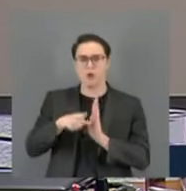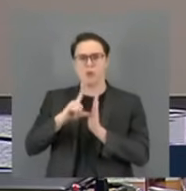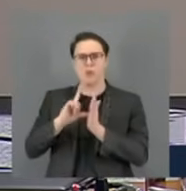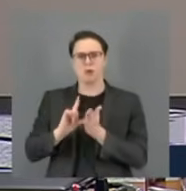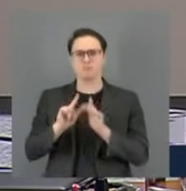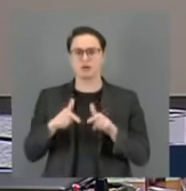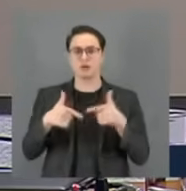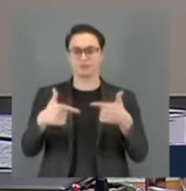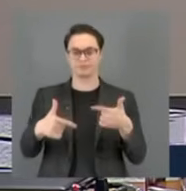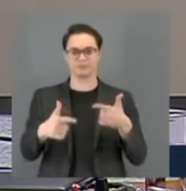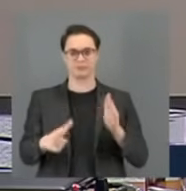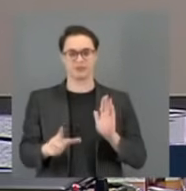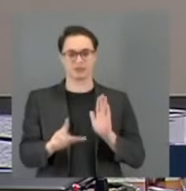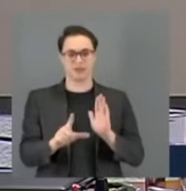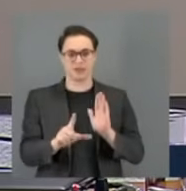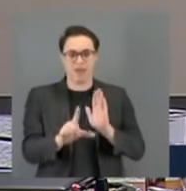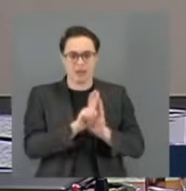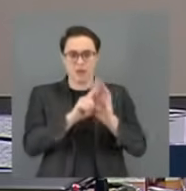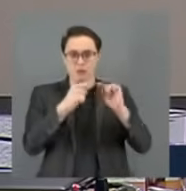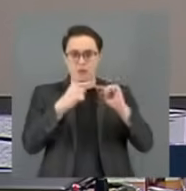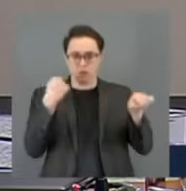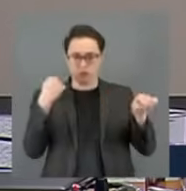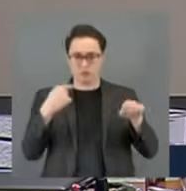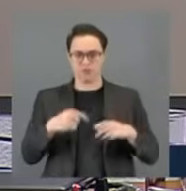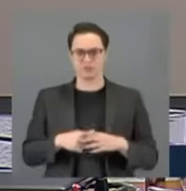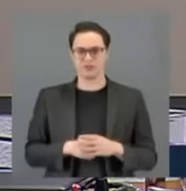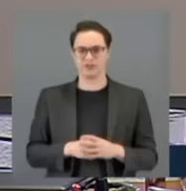pudessem afetar as instituições,